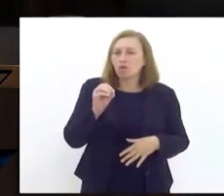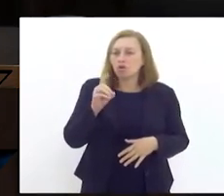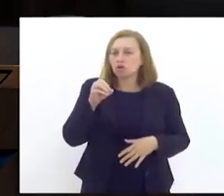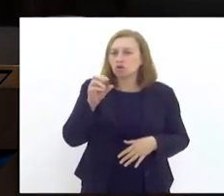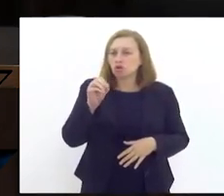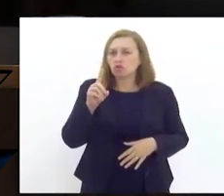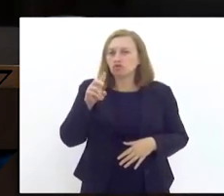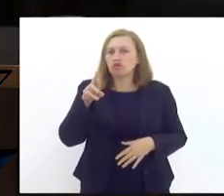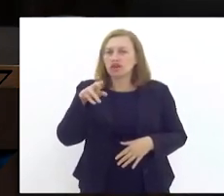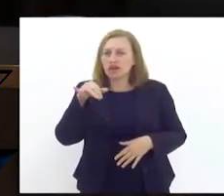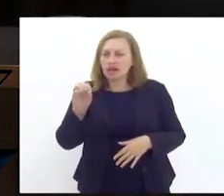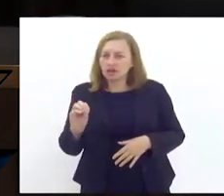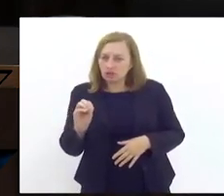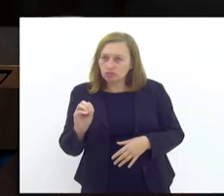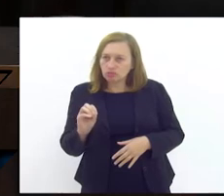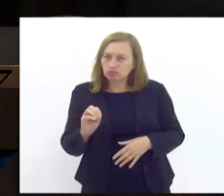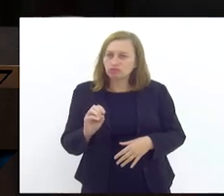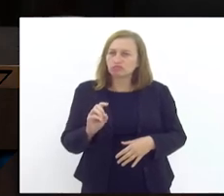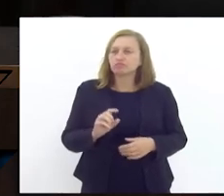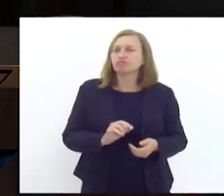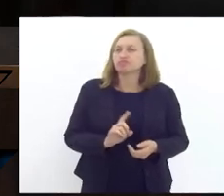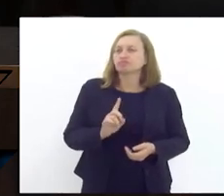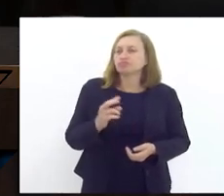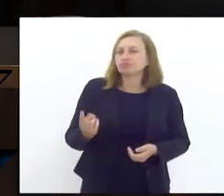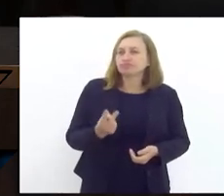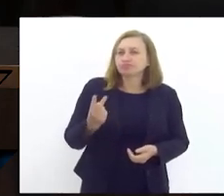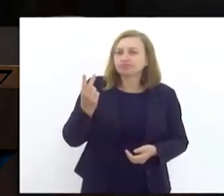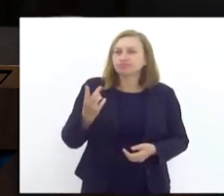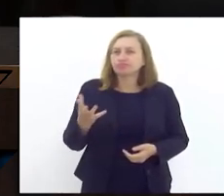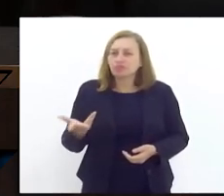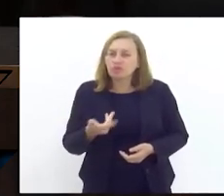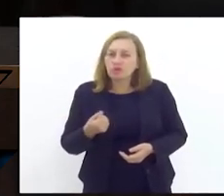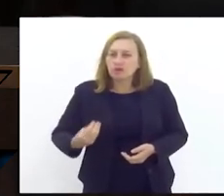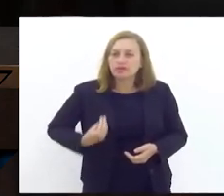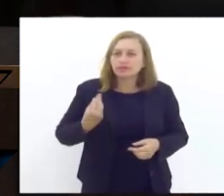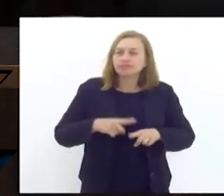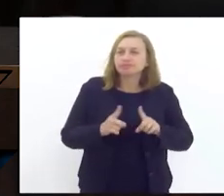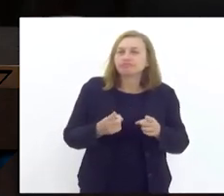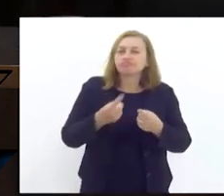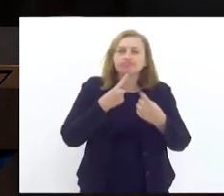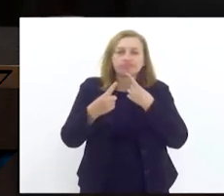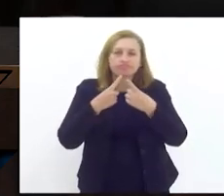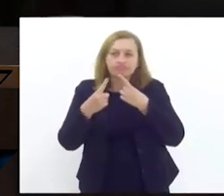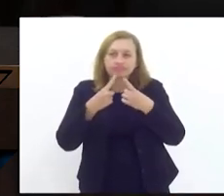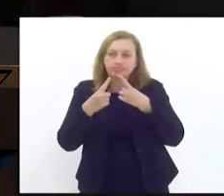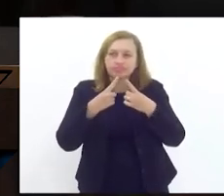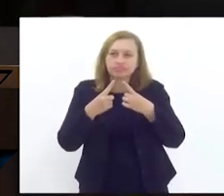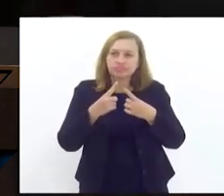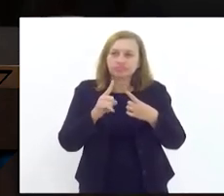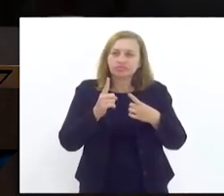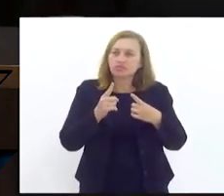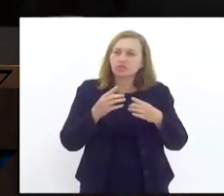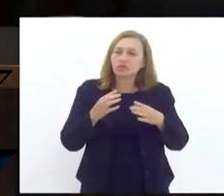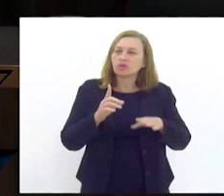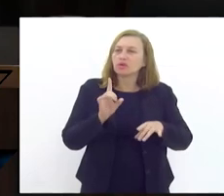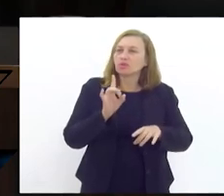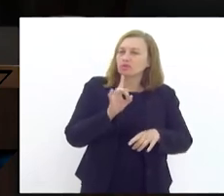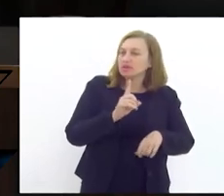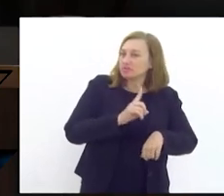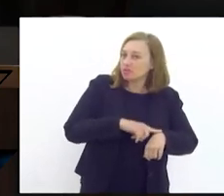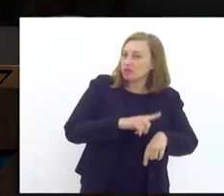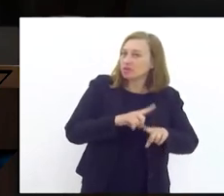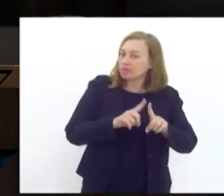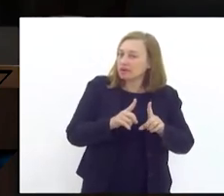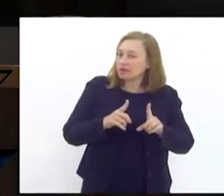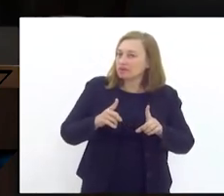é que não prioriza a qualidade de vida mas são debates que não são apenas para esse momento são